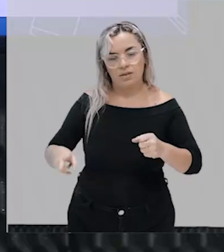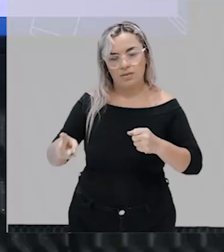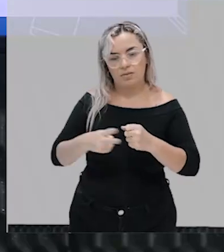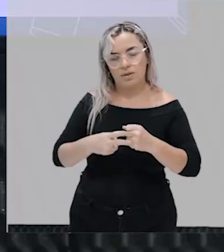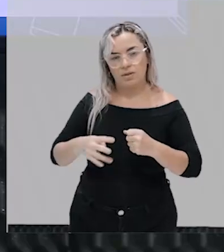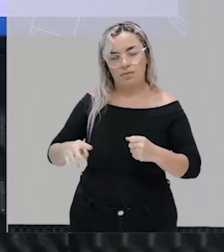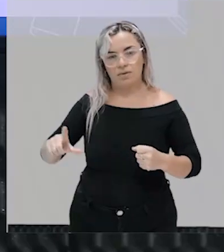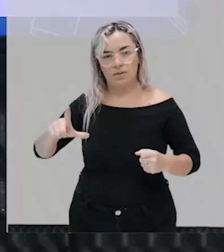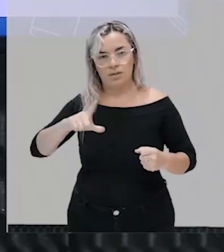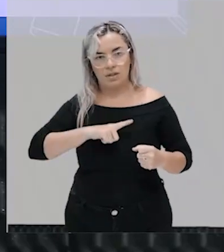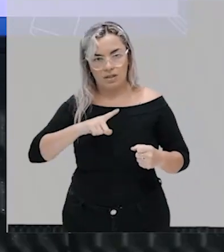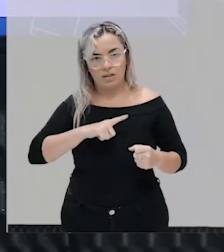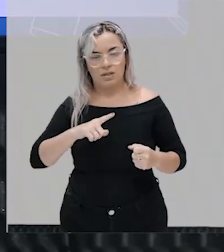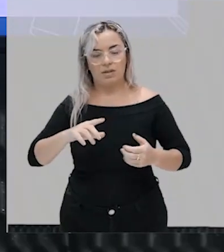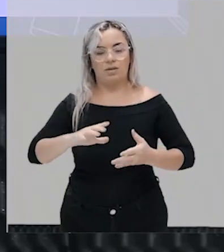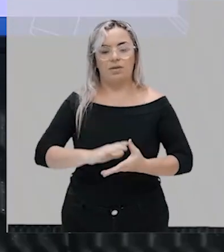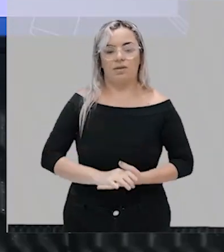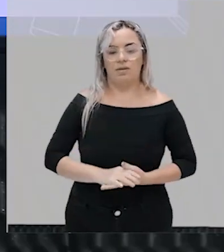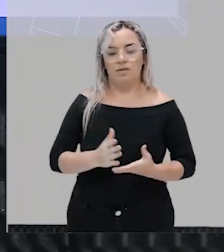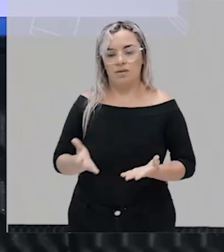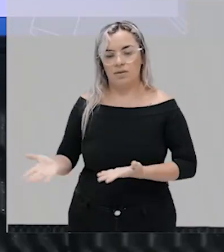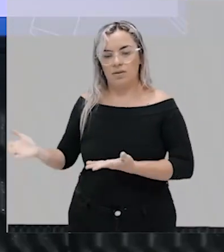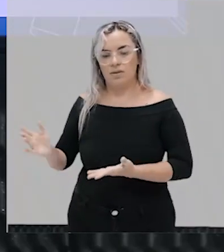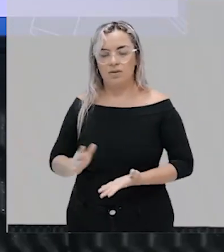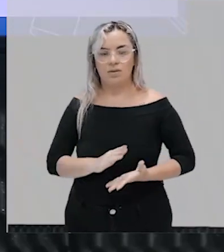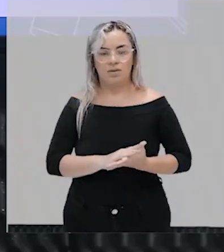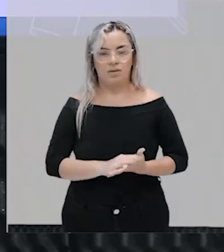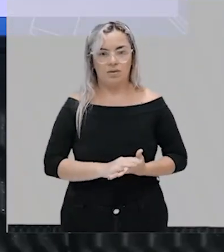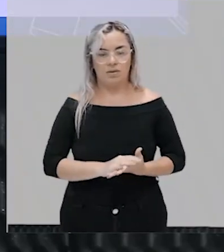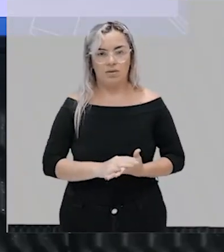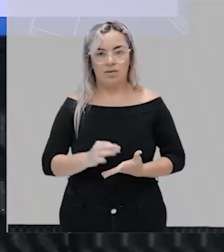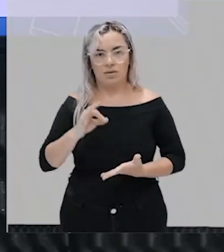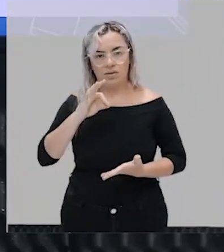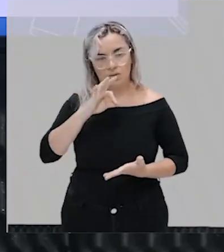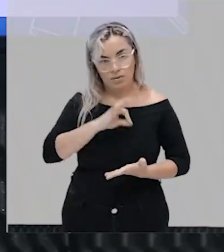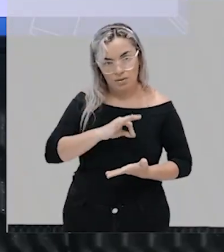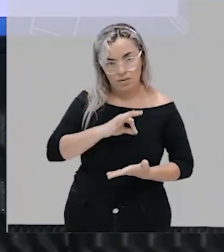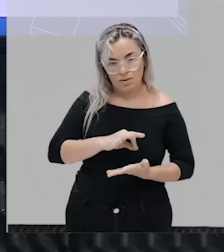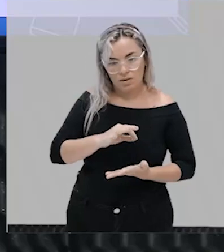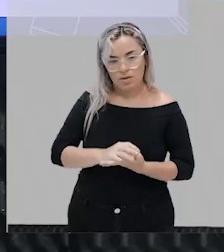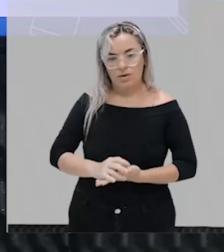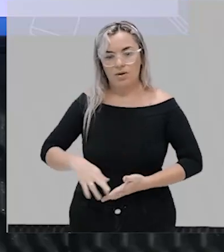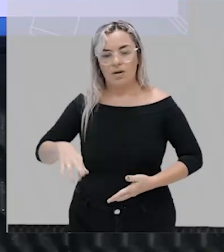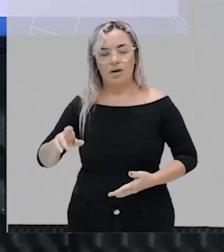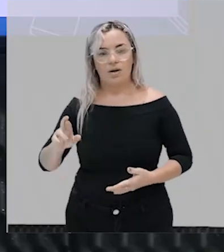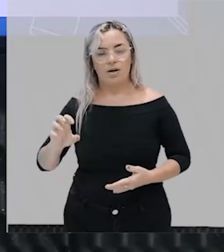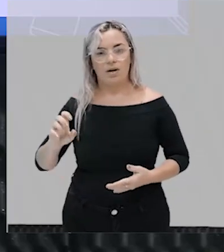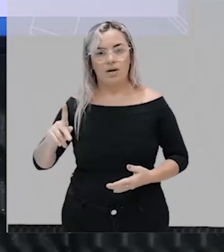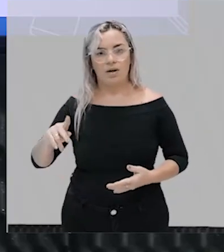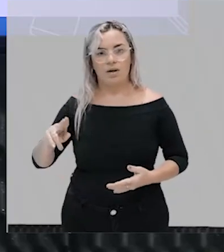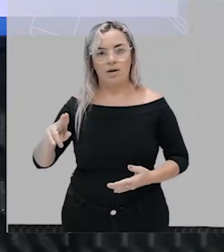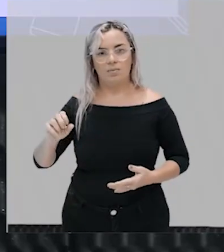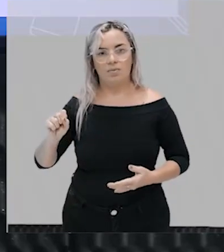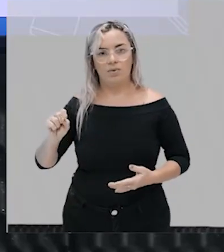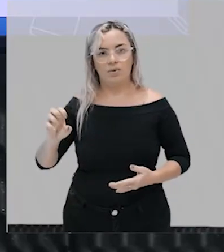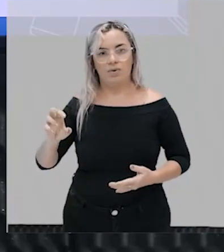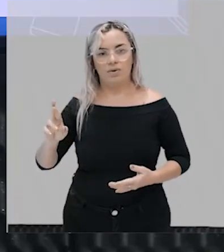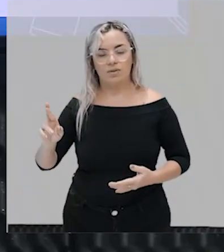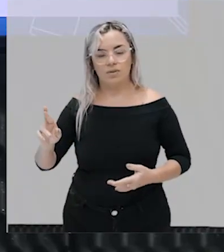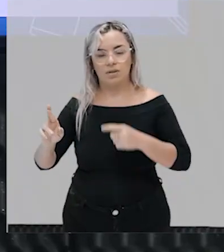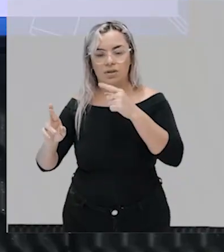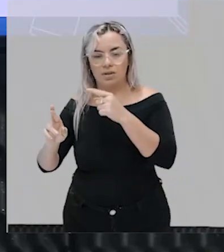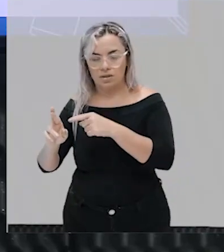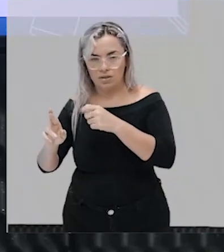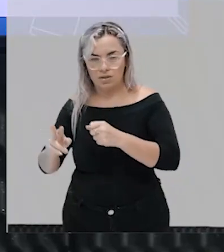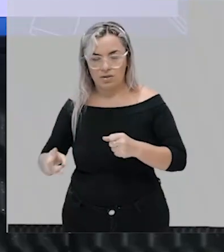tá certo? Não repuser as perdas salariais. Olha aqui o verbo haver no sentido de